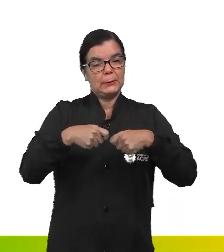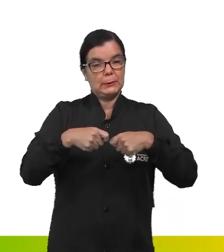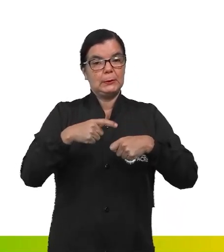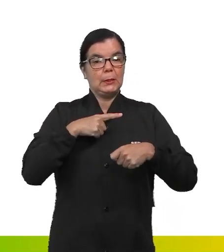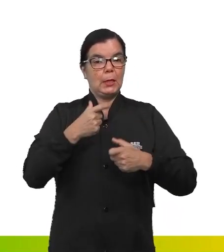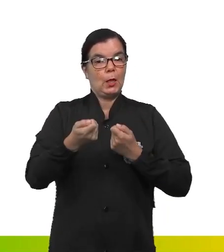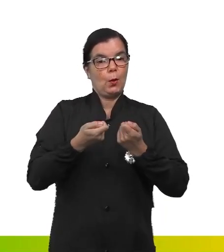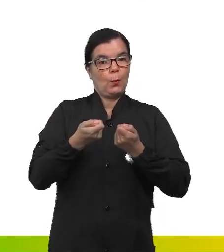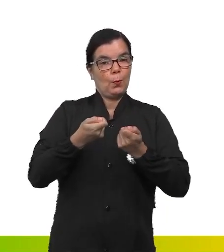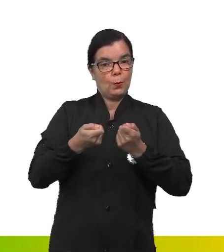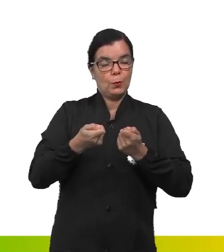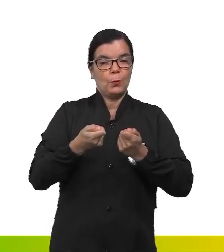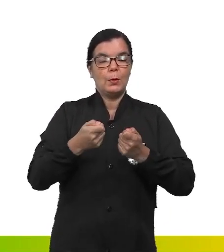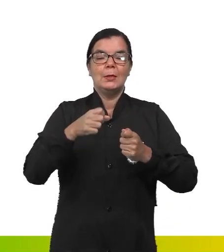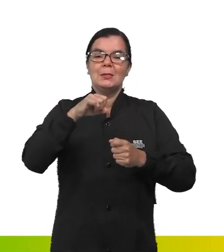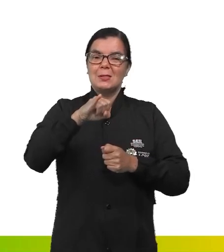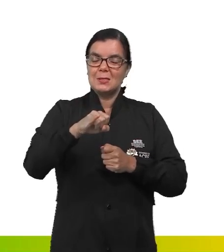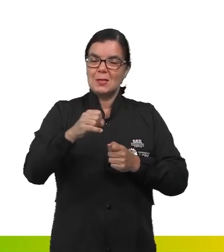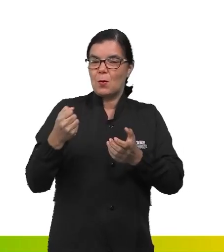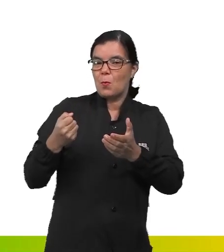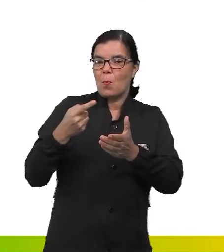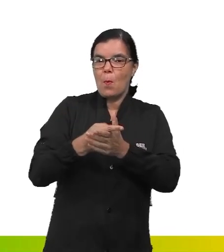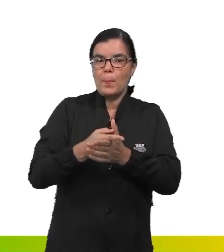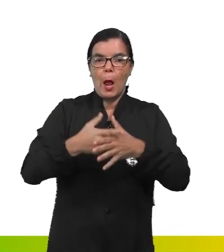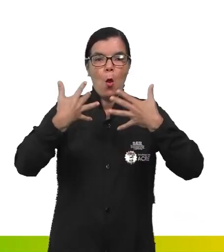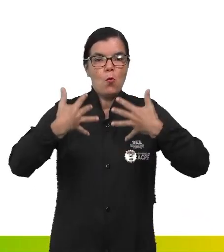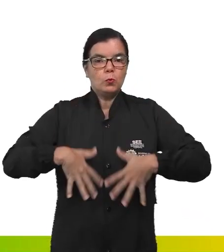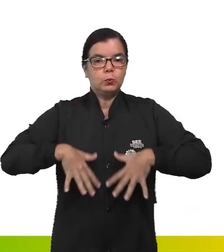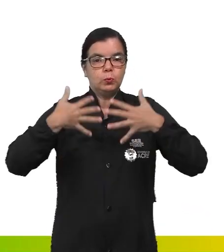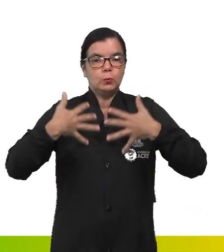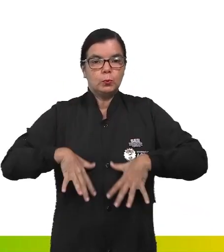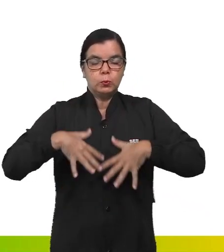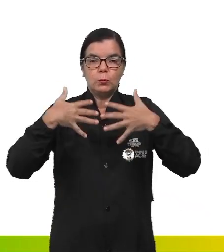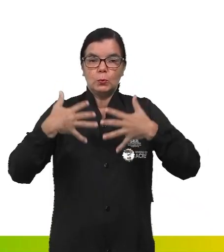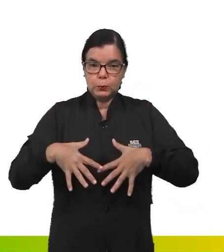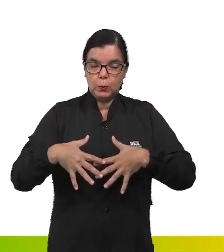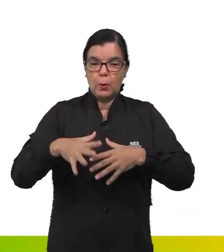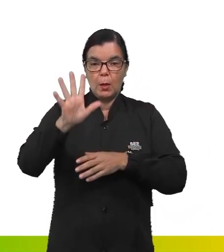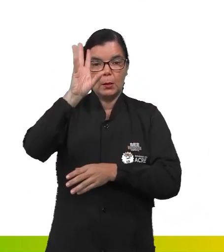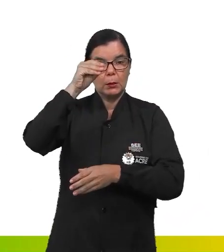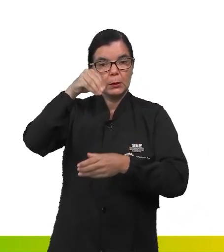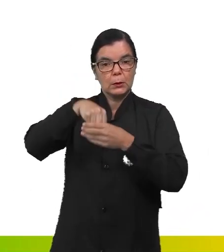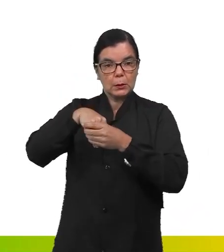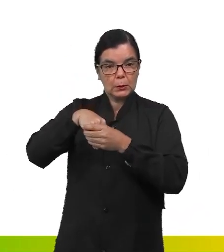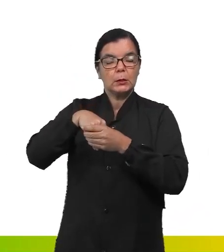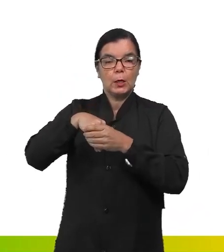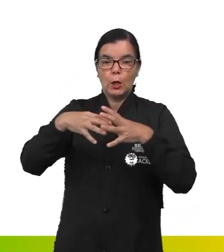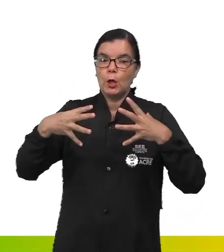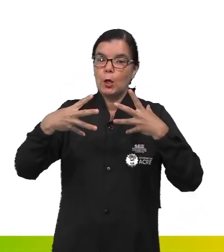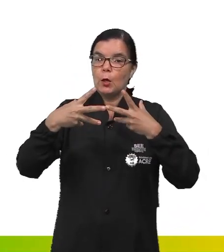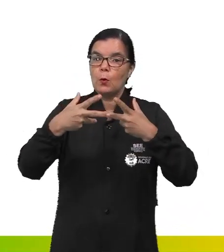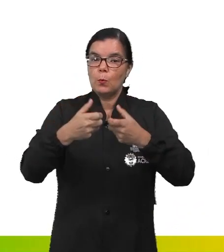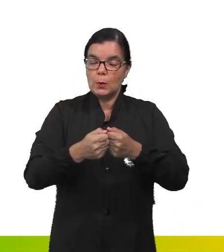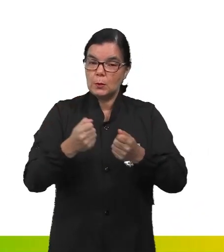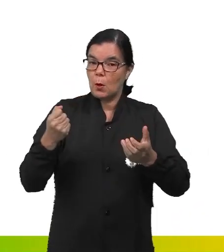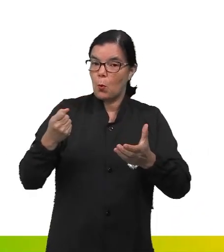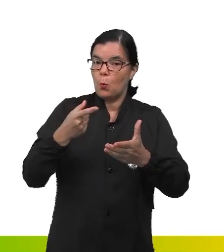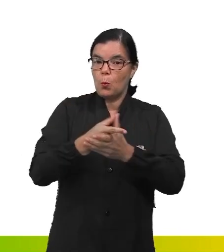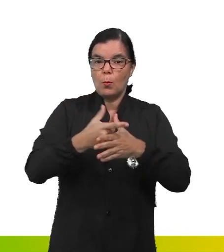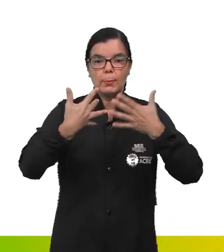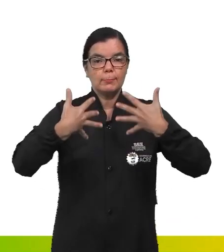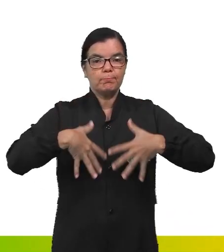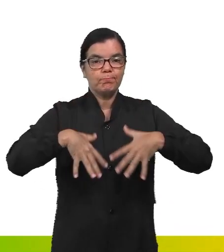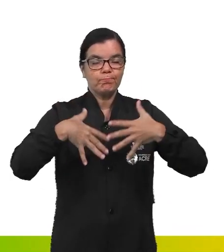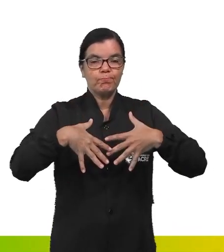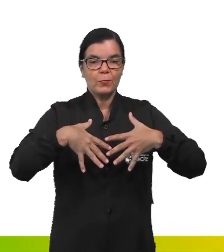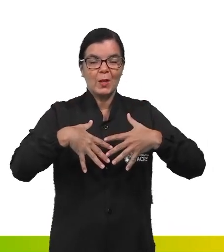até destaquei, tá? Duas palavras importantes dentro desse conceito todo, ó, é a compra excessiva